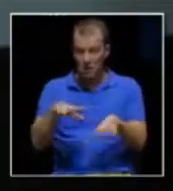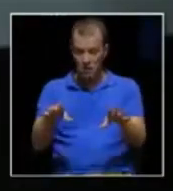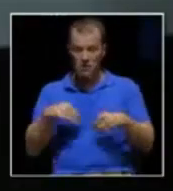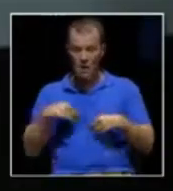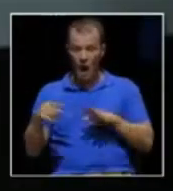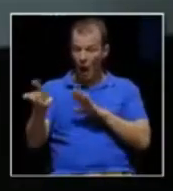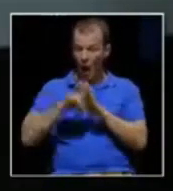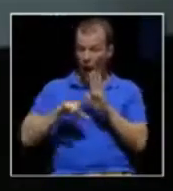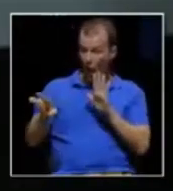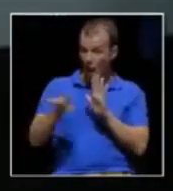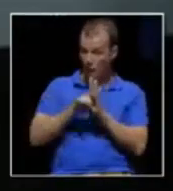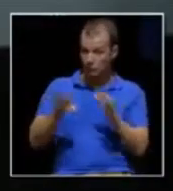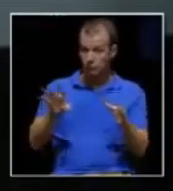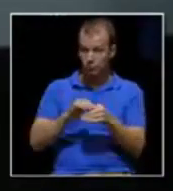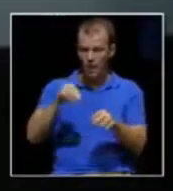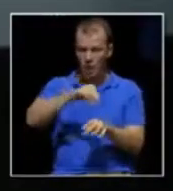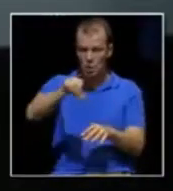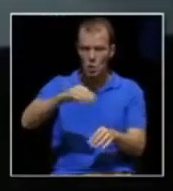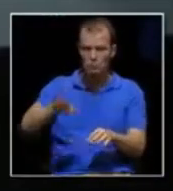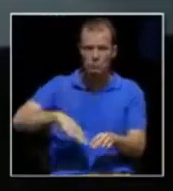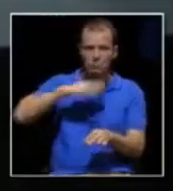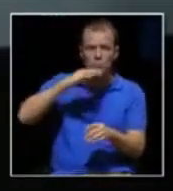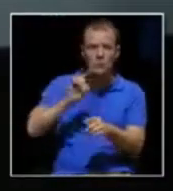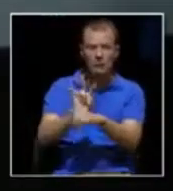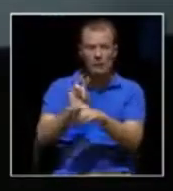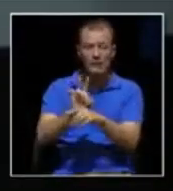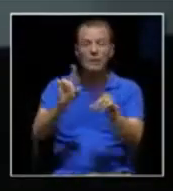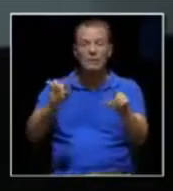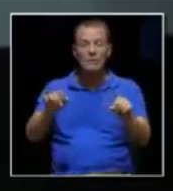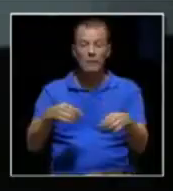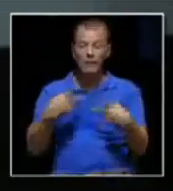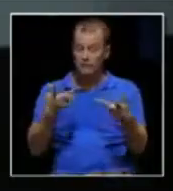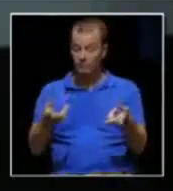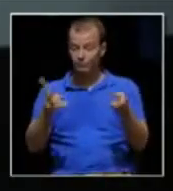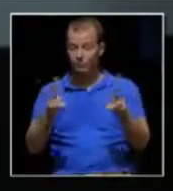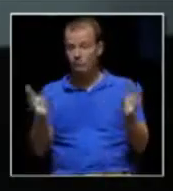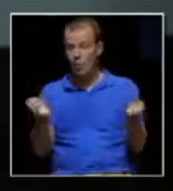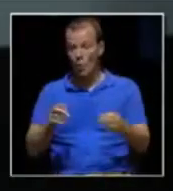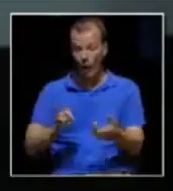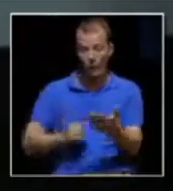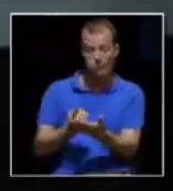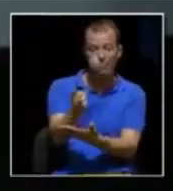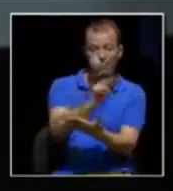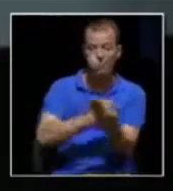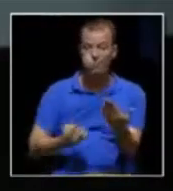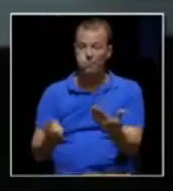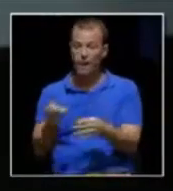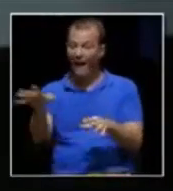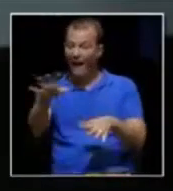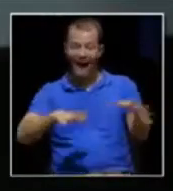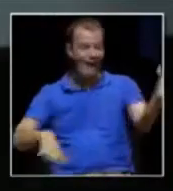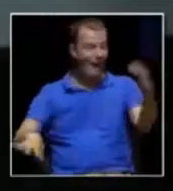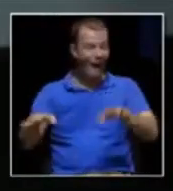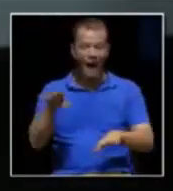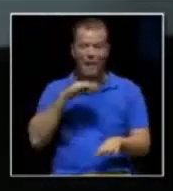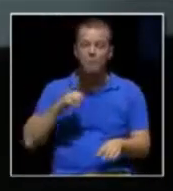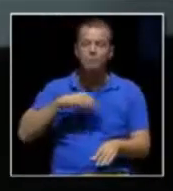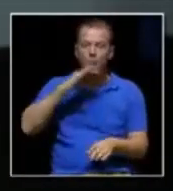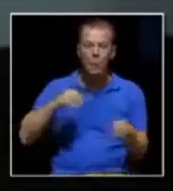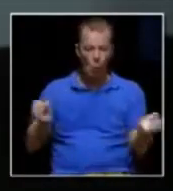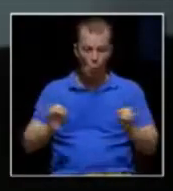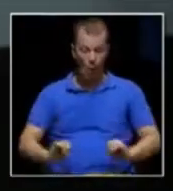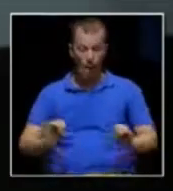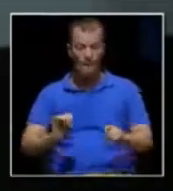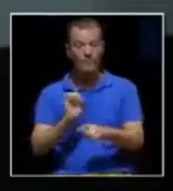legislação específica sobre solos contaminados e também não dispõe de qualquer cartografia ou mapeamento de áreas contaminadas. Por